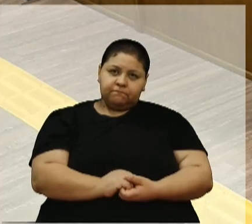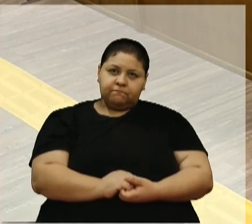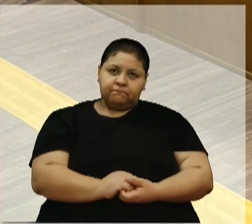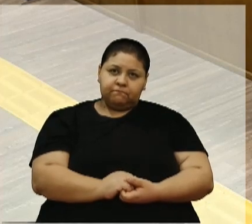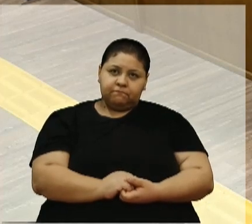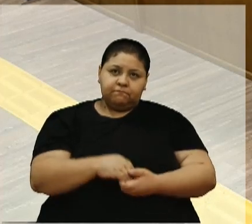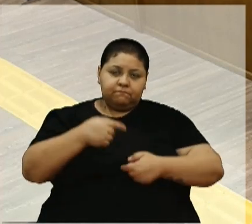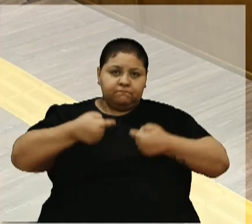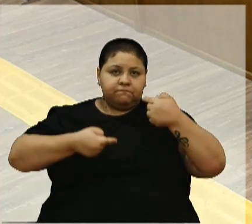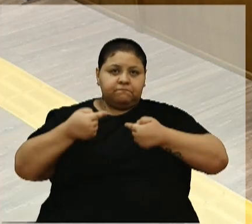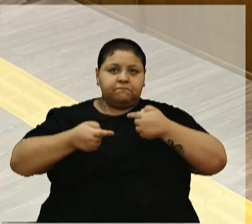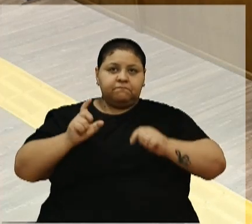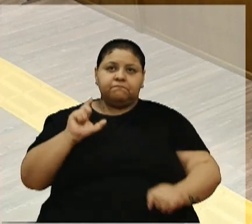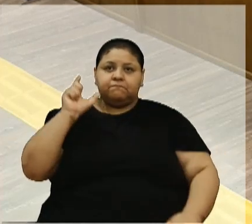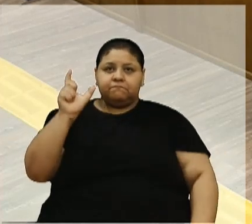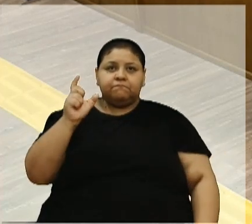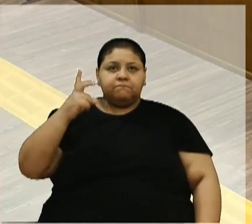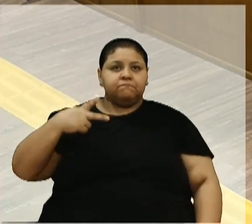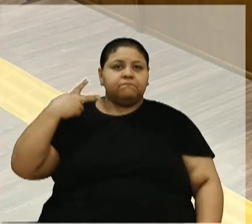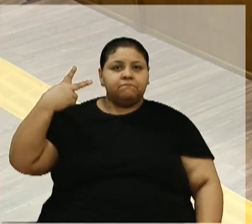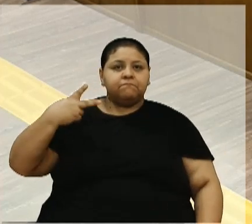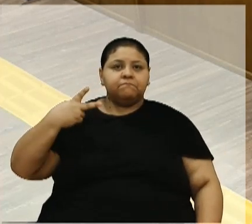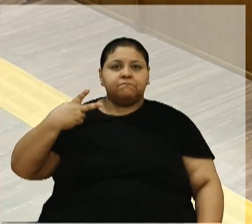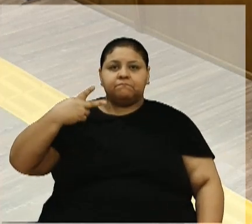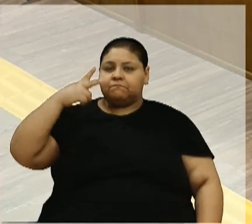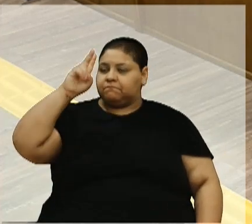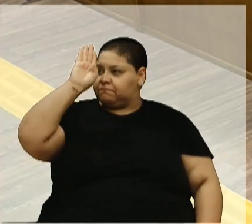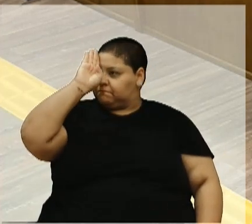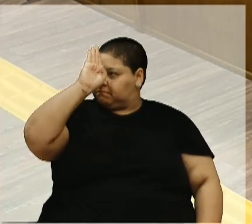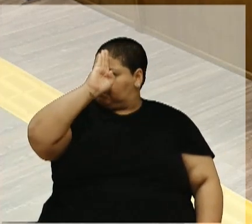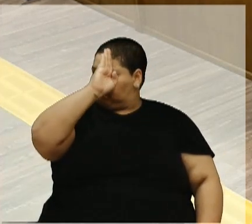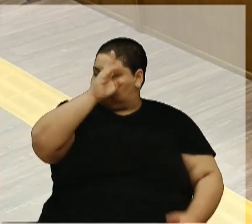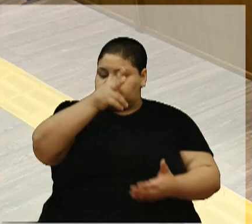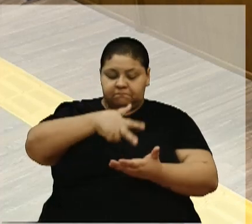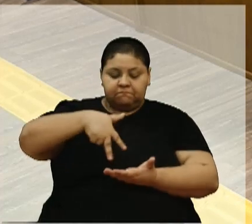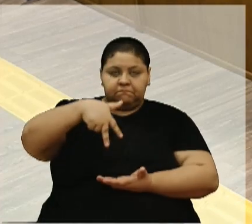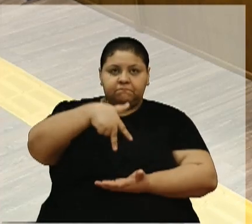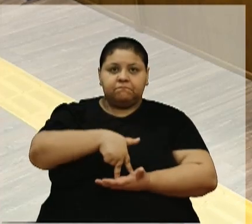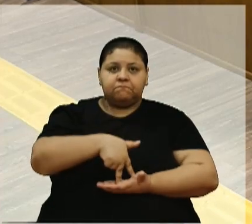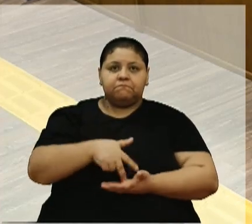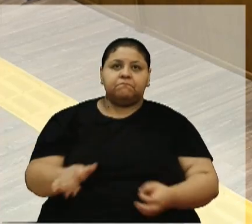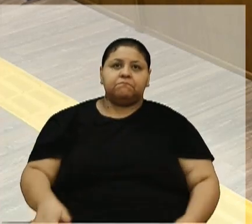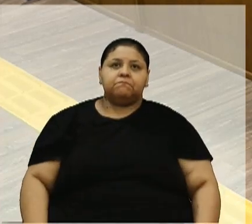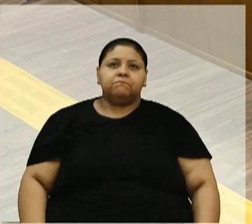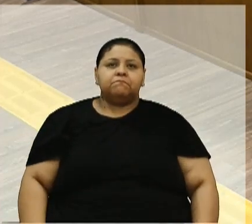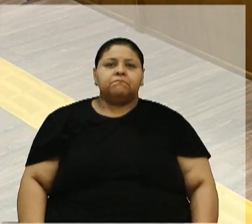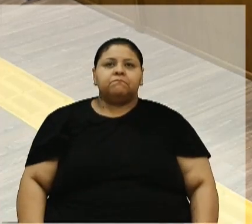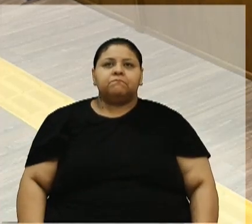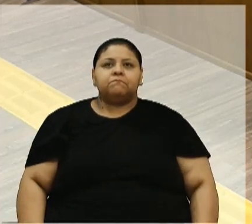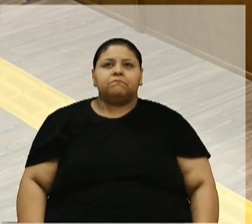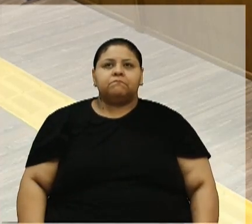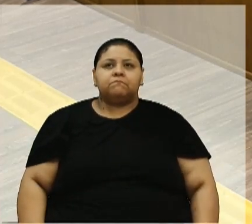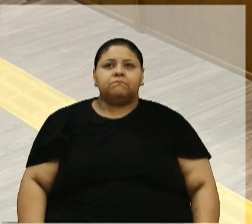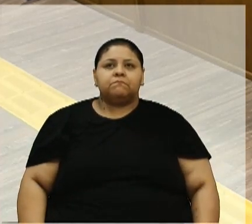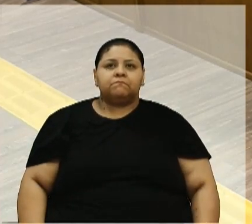Ainda em discussão, com a palavra, vereador Adriano Bressan, na tribuna. Não, tudo